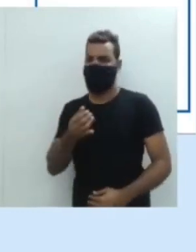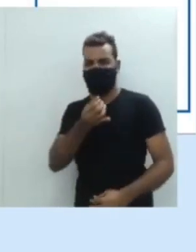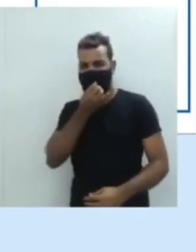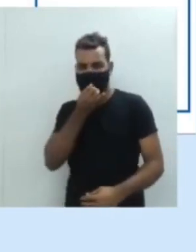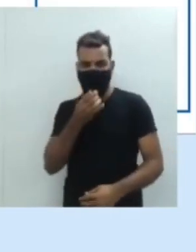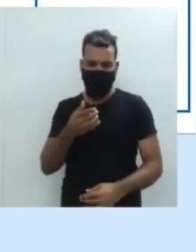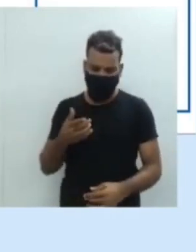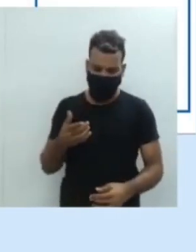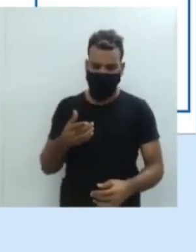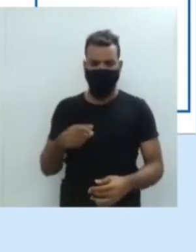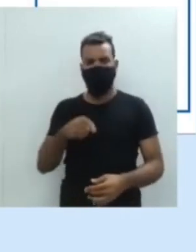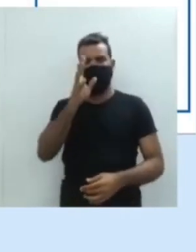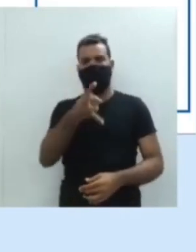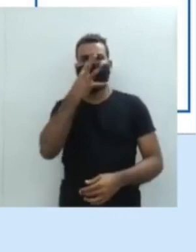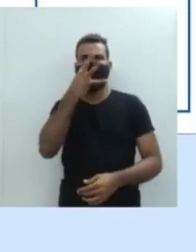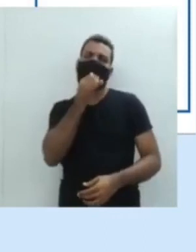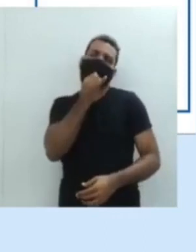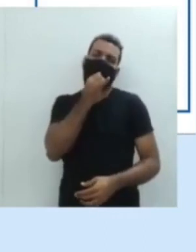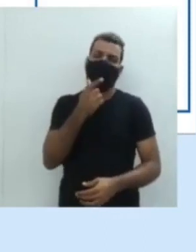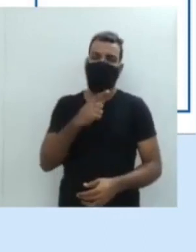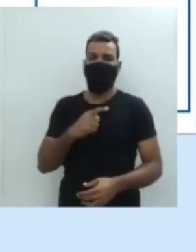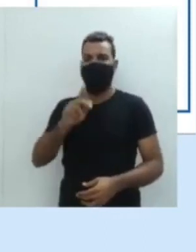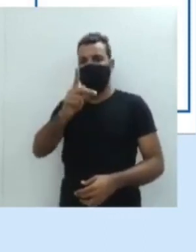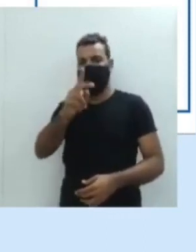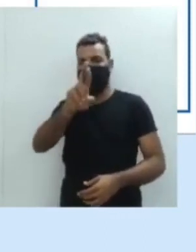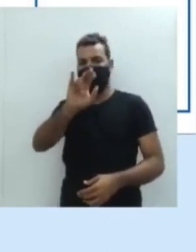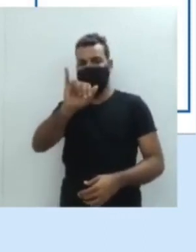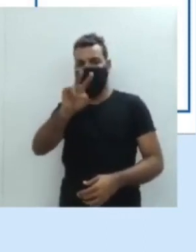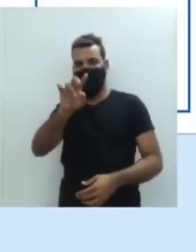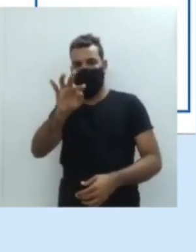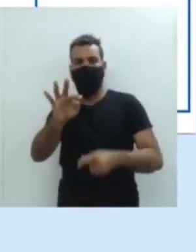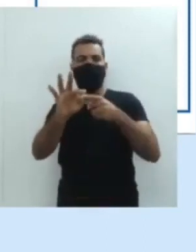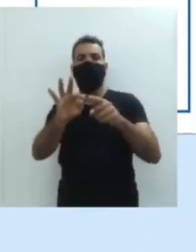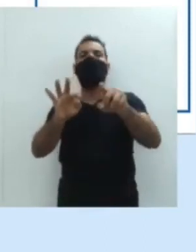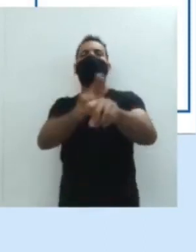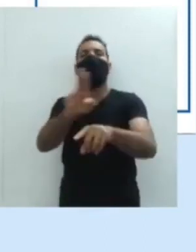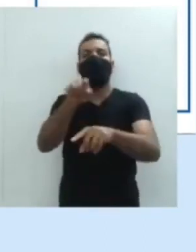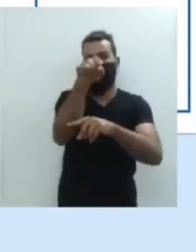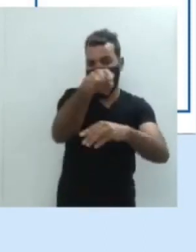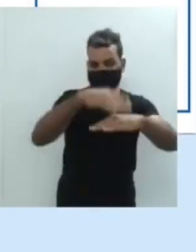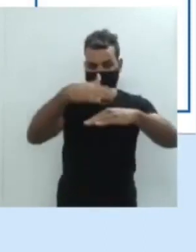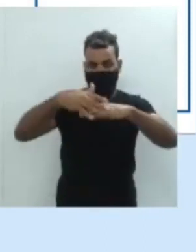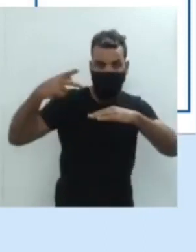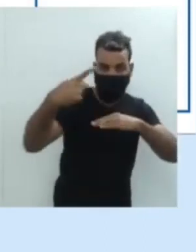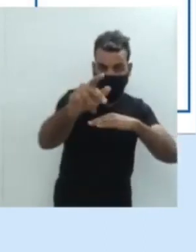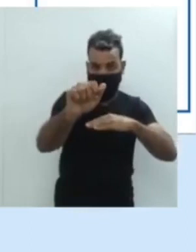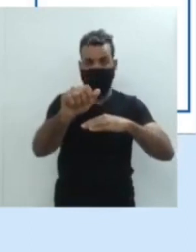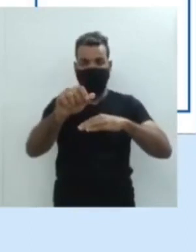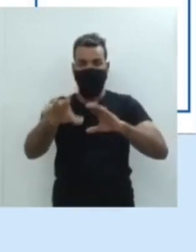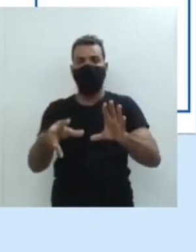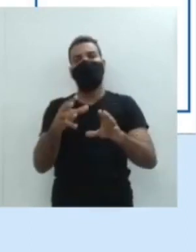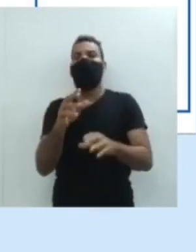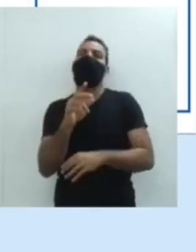você como vimos no nosso exemplo aqui utiliza Private e o nome do seu modificador o nome do seu atributo por exemplo